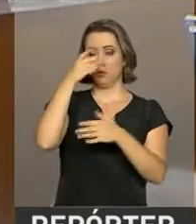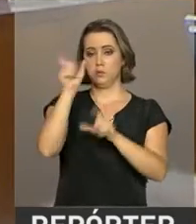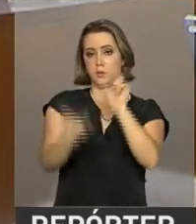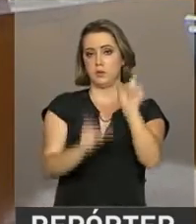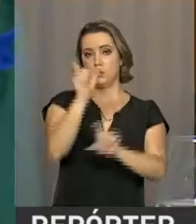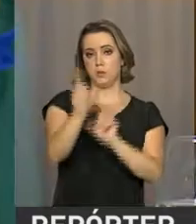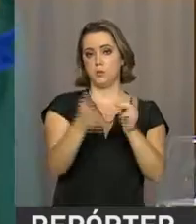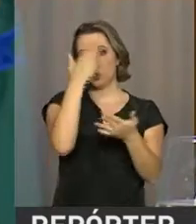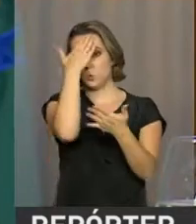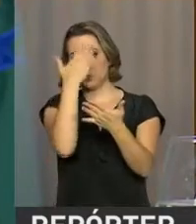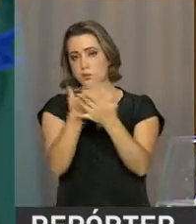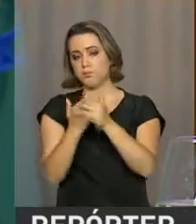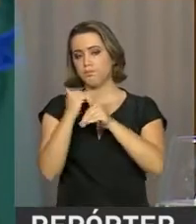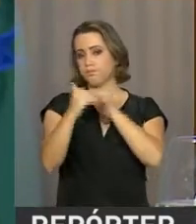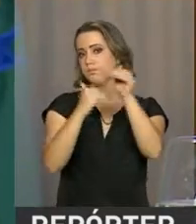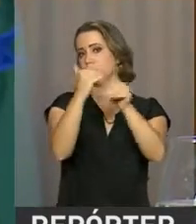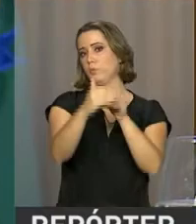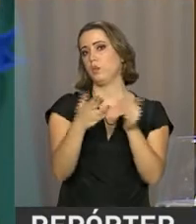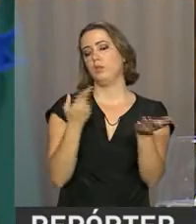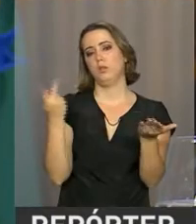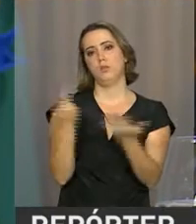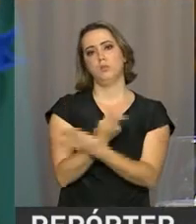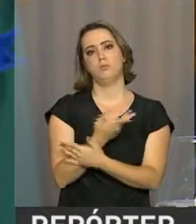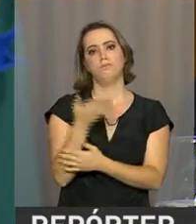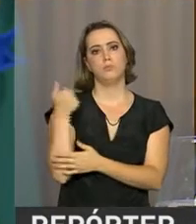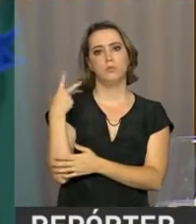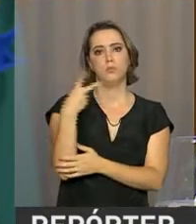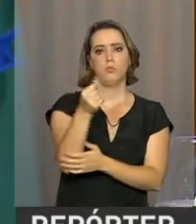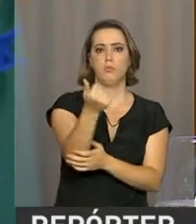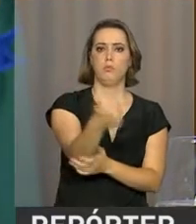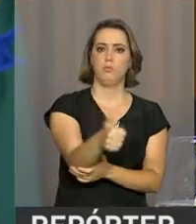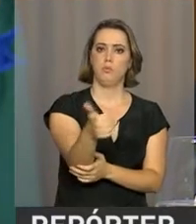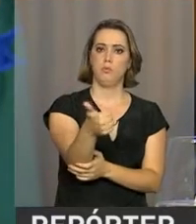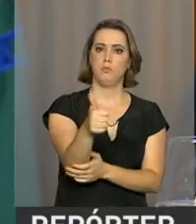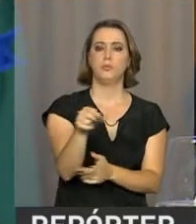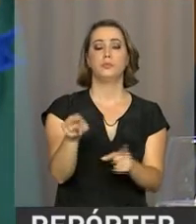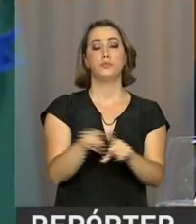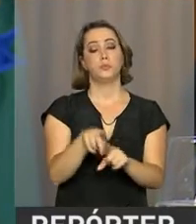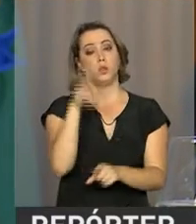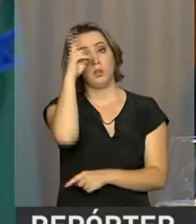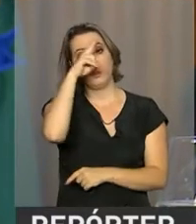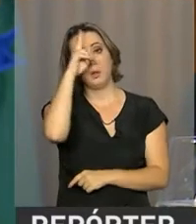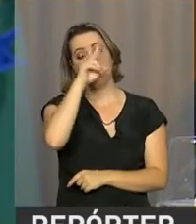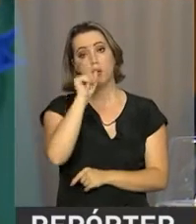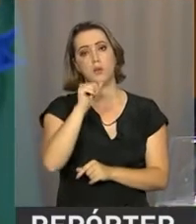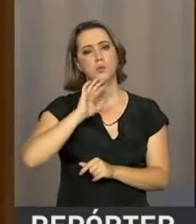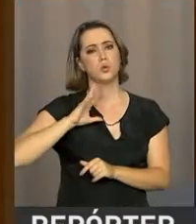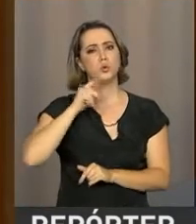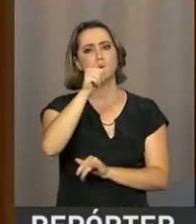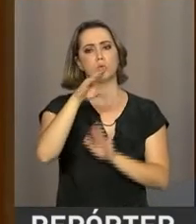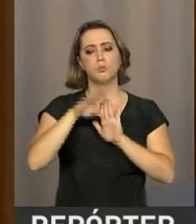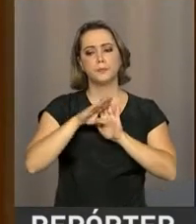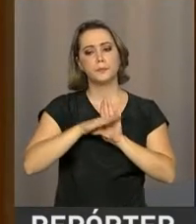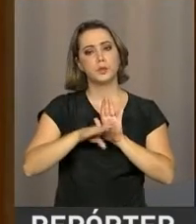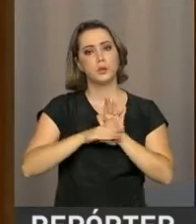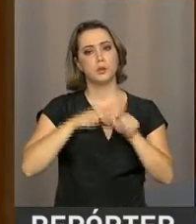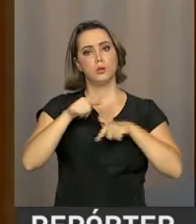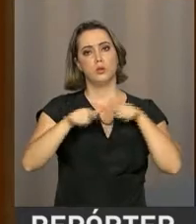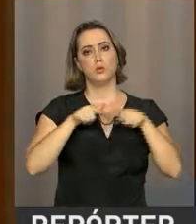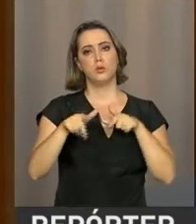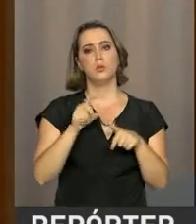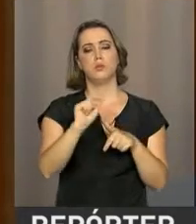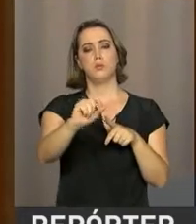o que não ocorria desde 2011 o ministro da fazenda lembrou das medidas implementadas pelo governo para